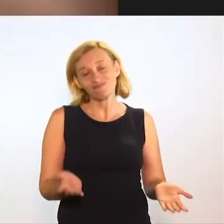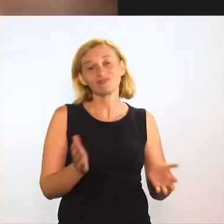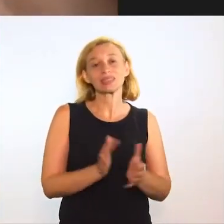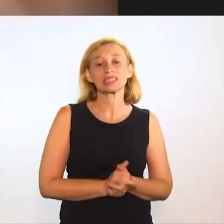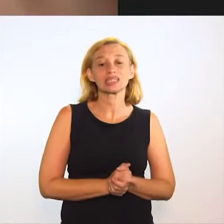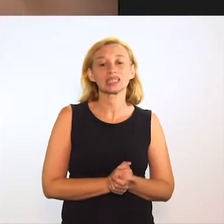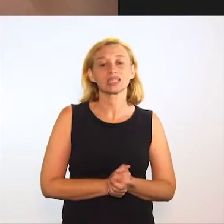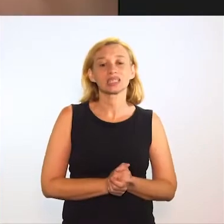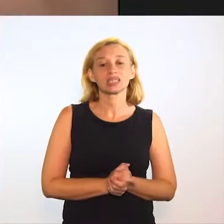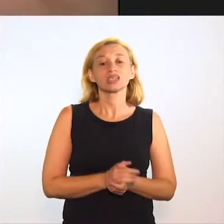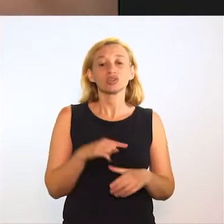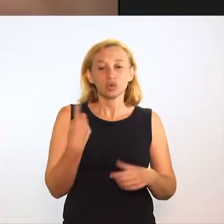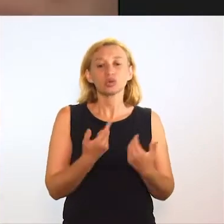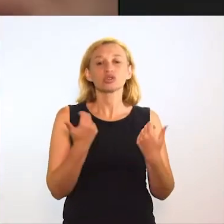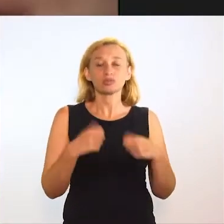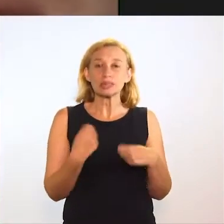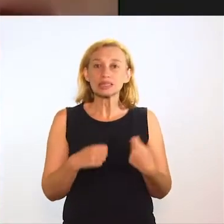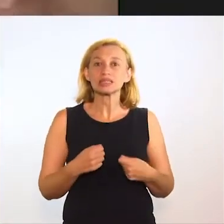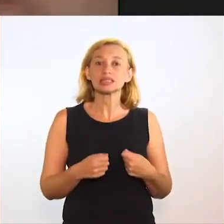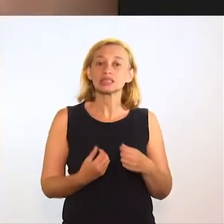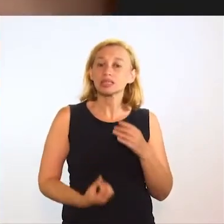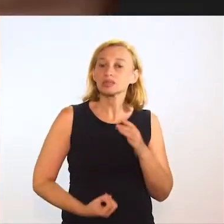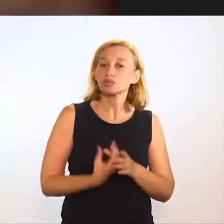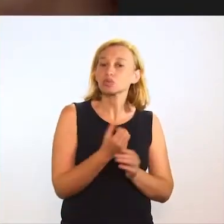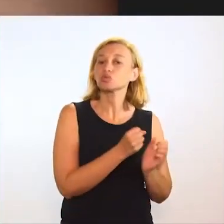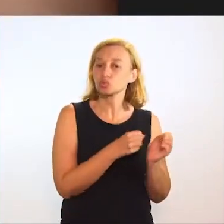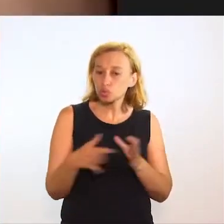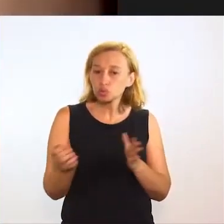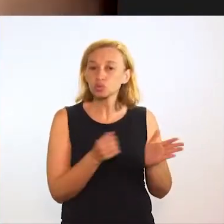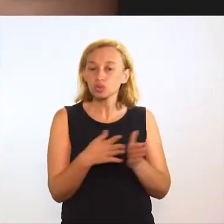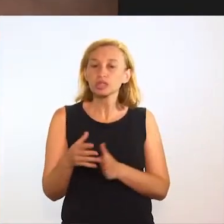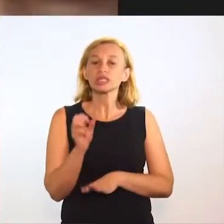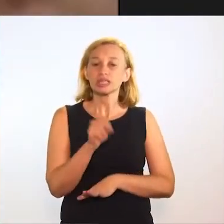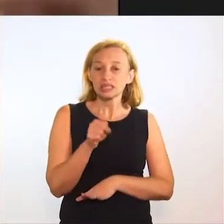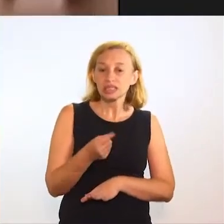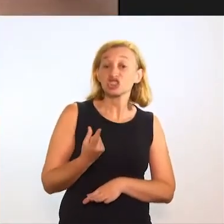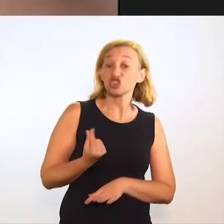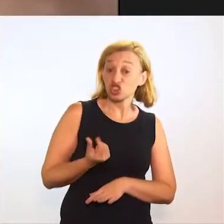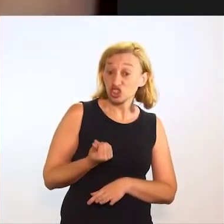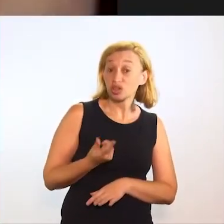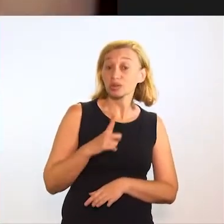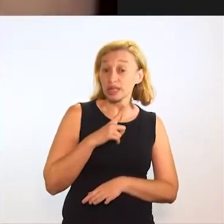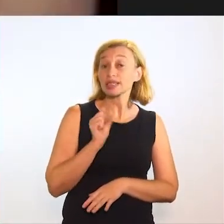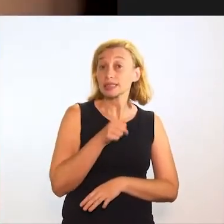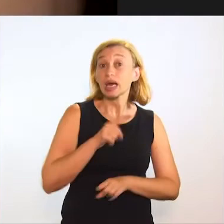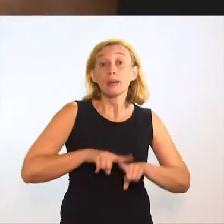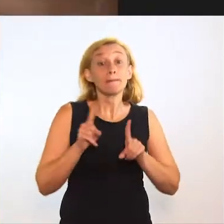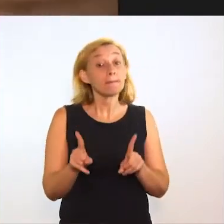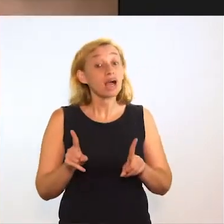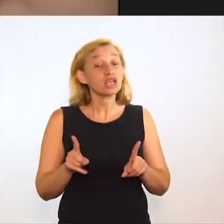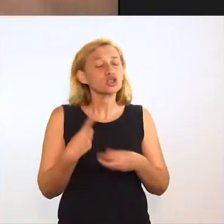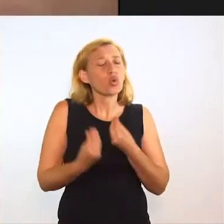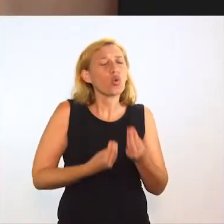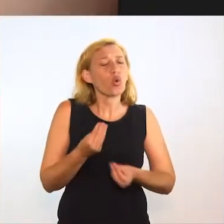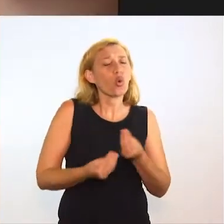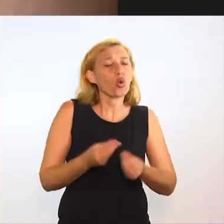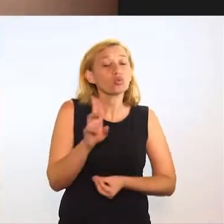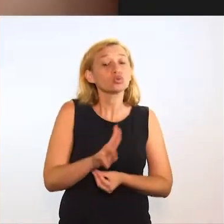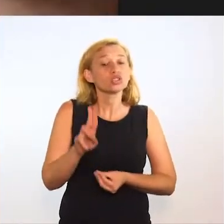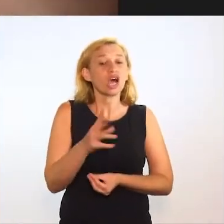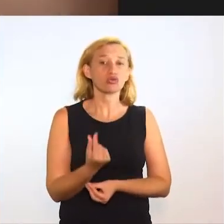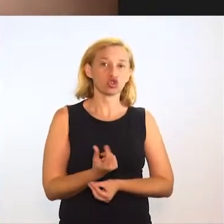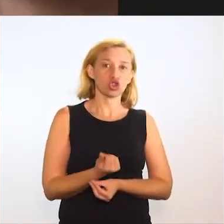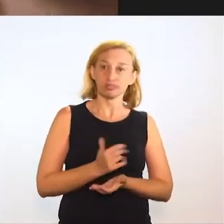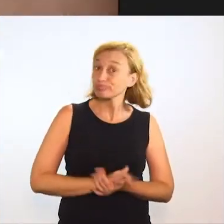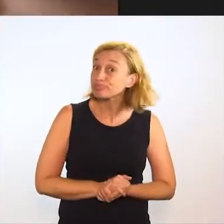gente, né? Então, assim, a gente precisa produzir, sim, ganhar dinheiro, sim, mas como